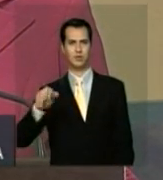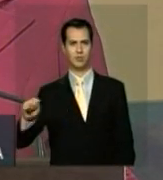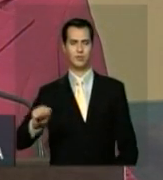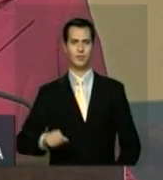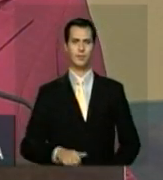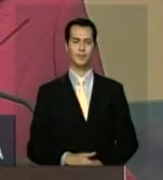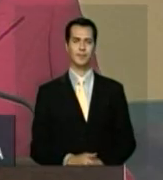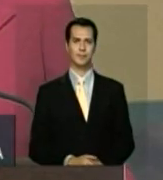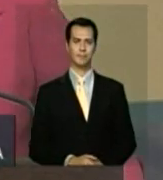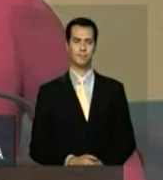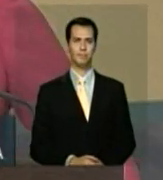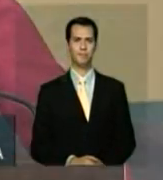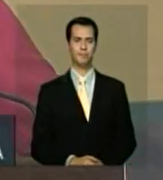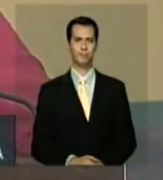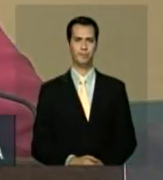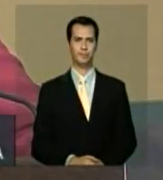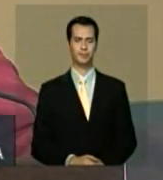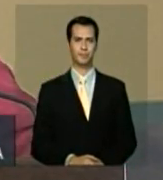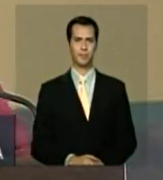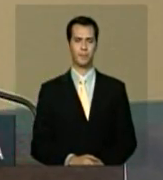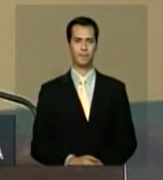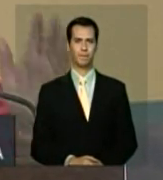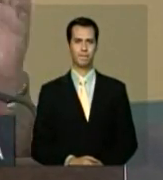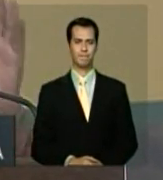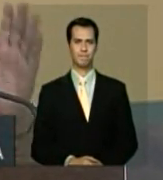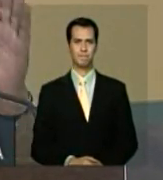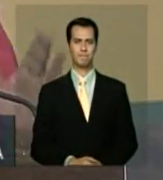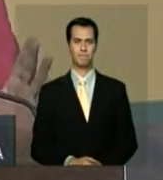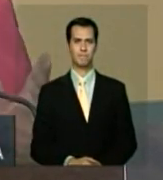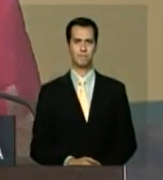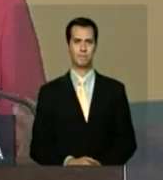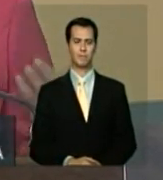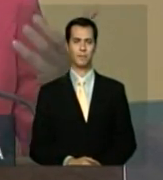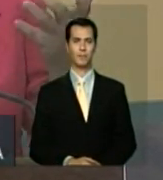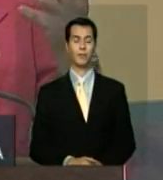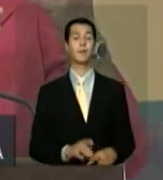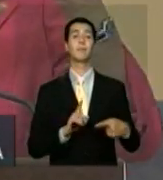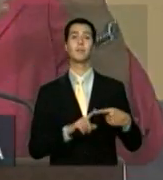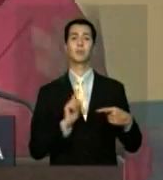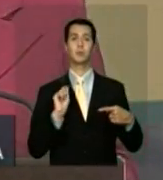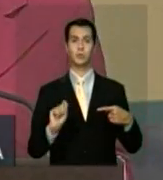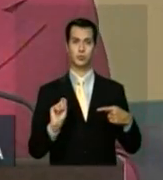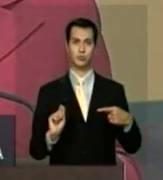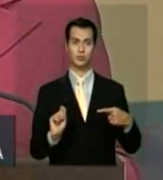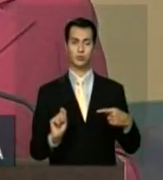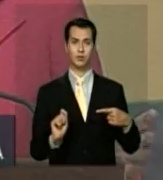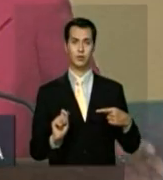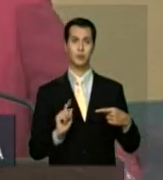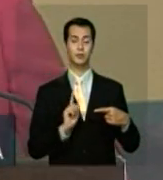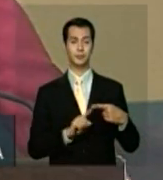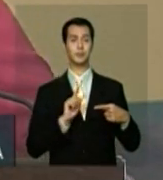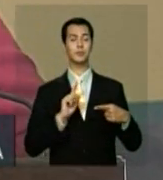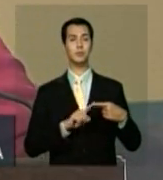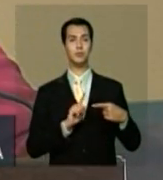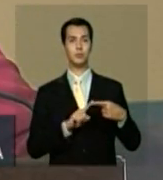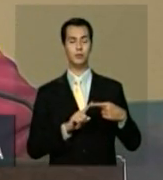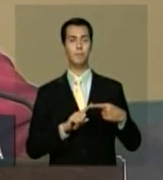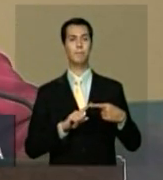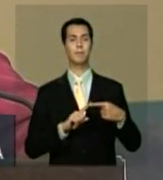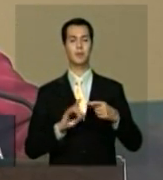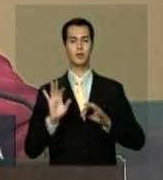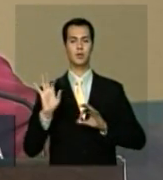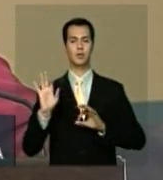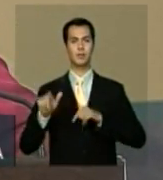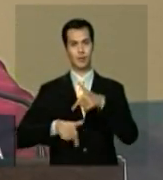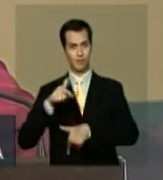ação primeiro é importante lembrar que a ação Brasil carinhoso é um é integra o plano integra